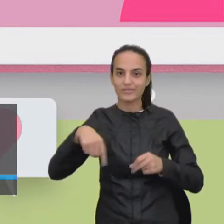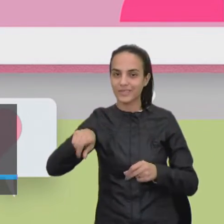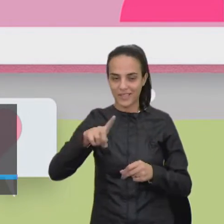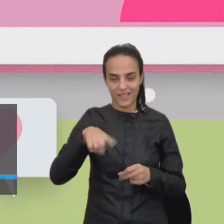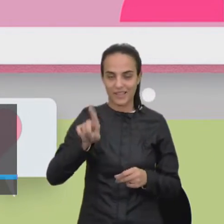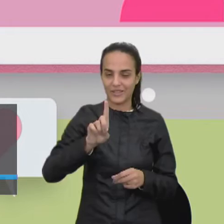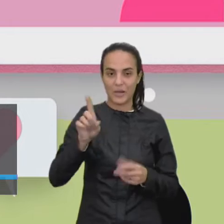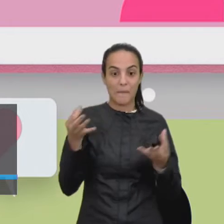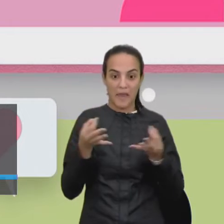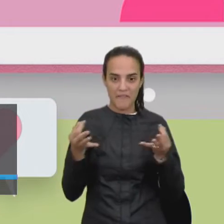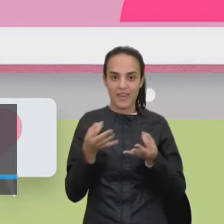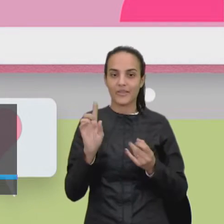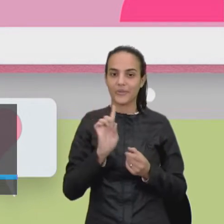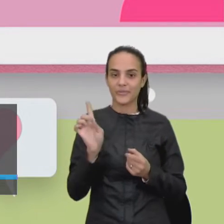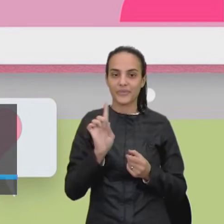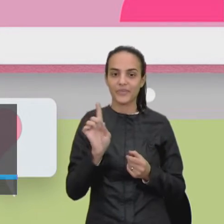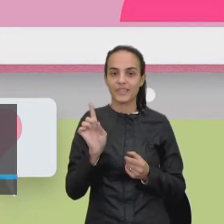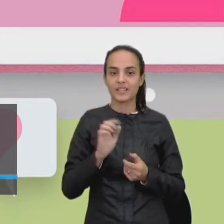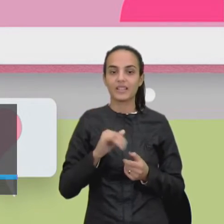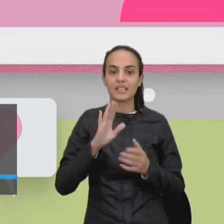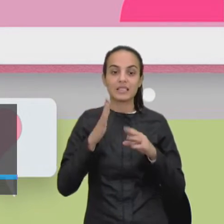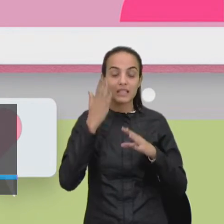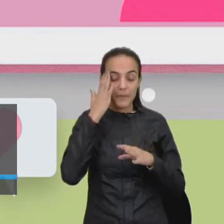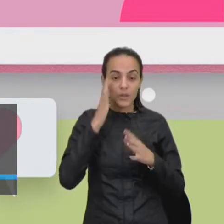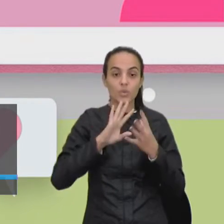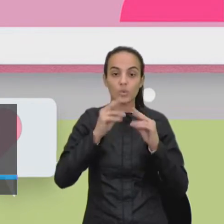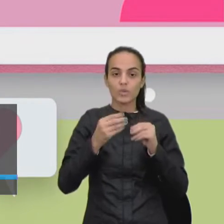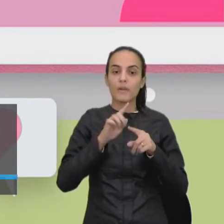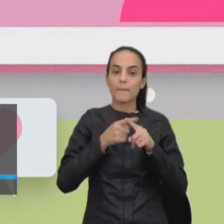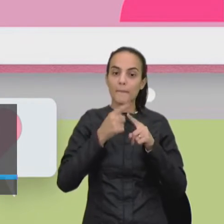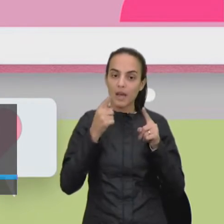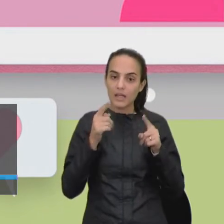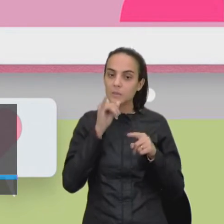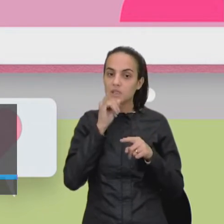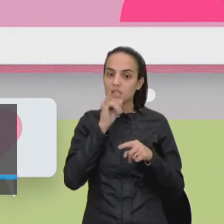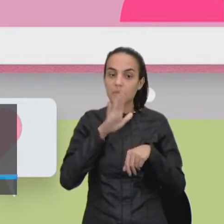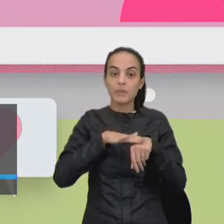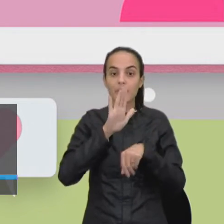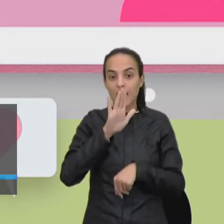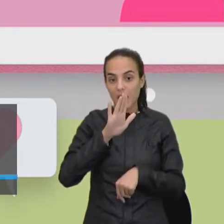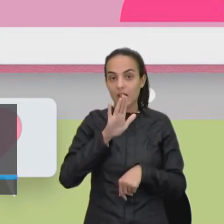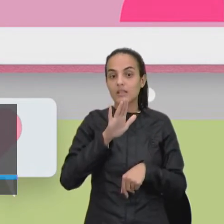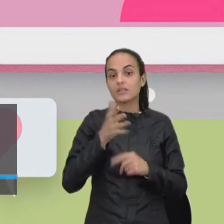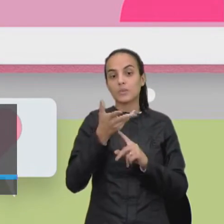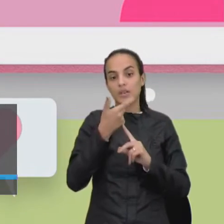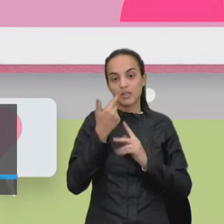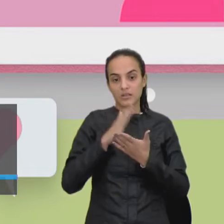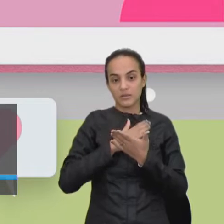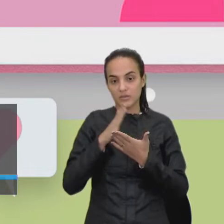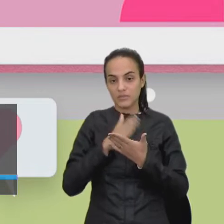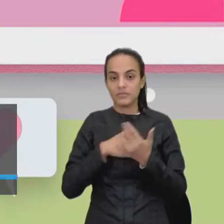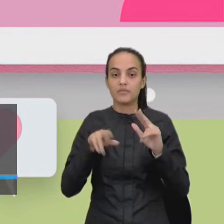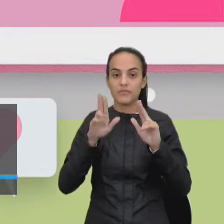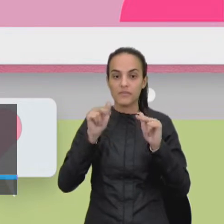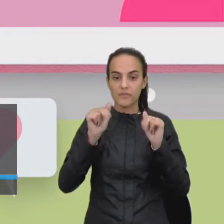dessa ideal de saber tudo, mas a gente sabe um pouco mais do que algumas pessoas com relação a